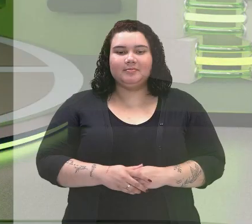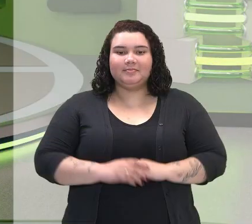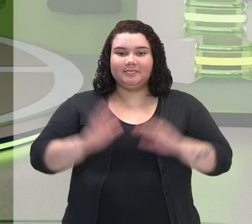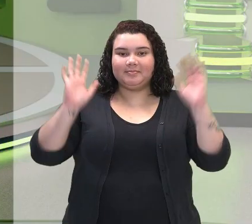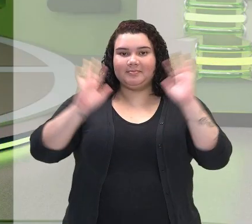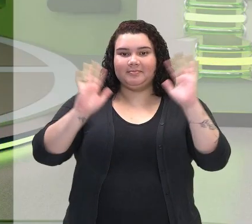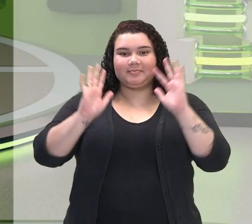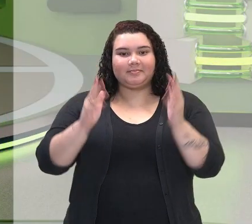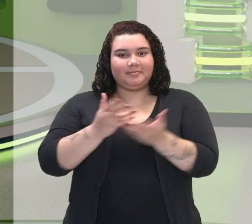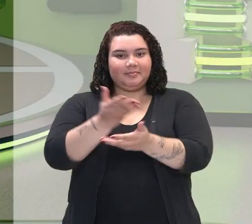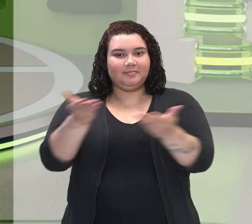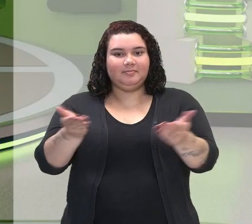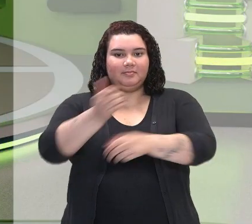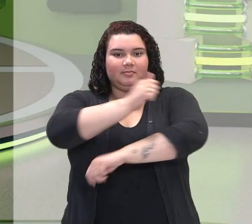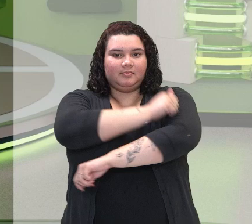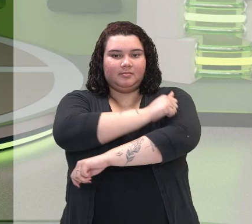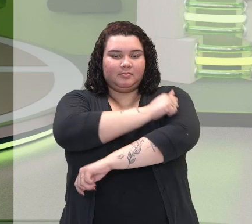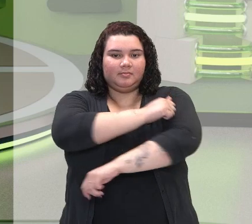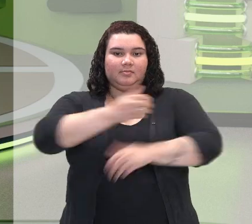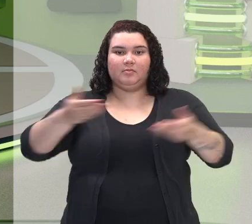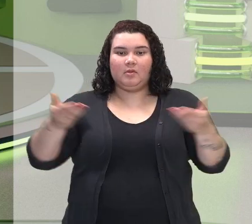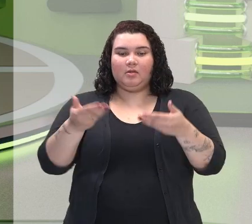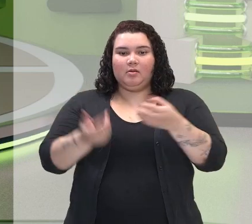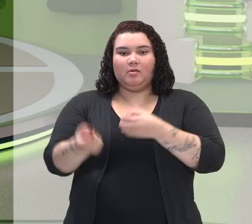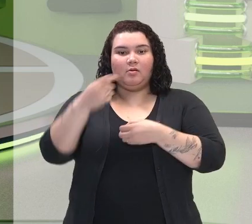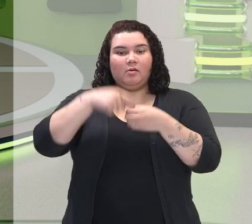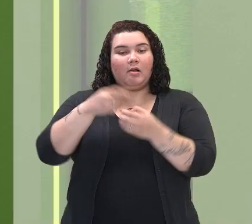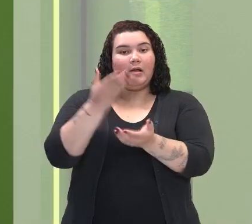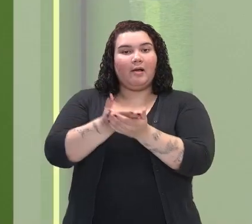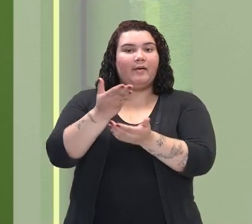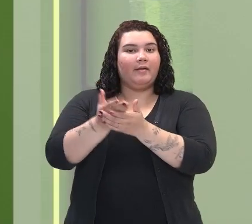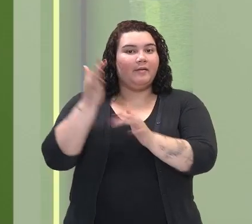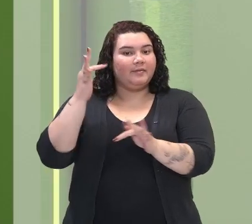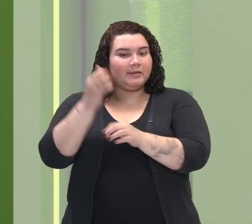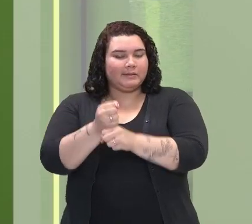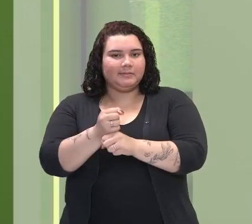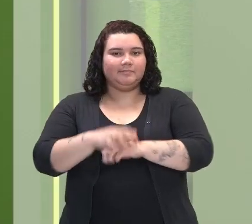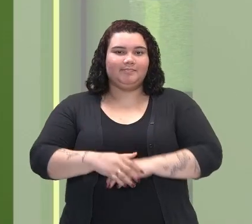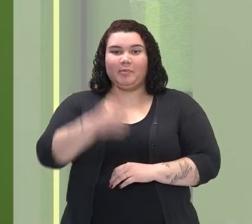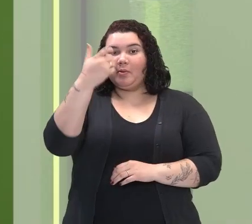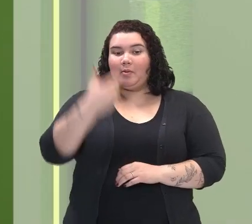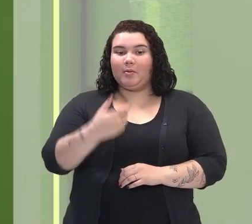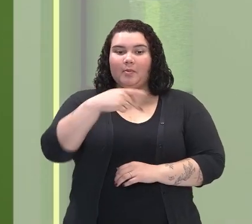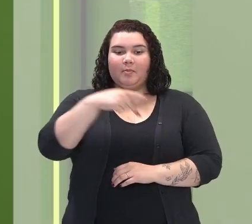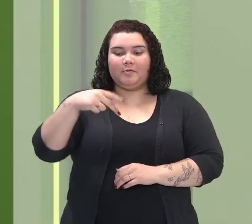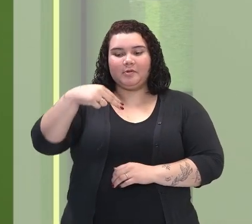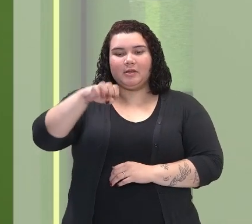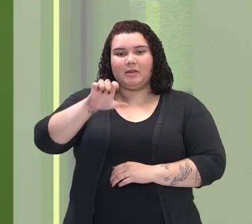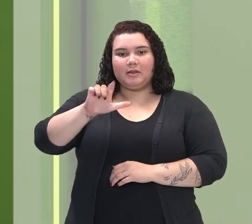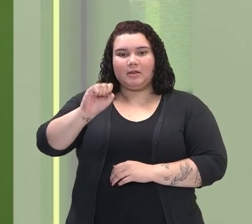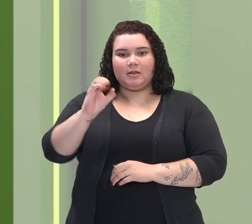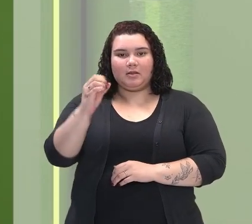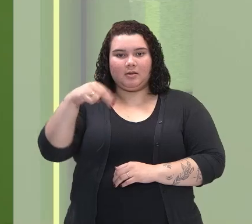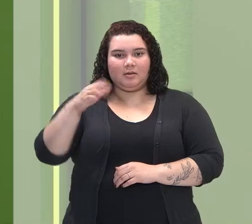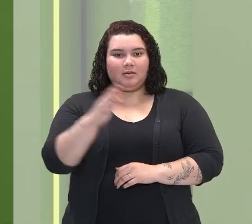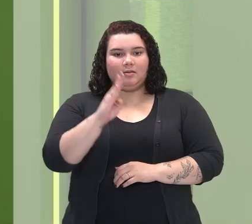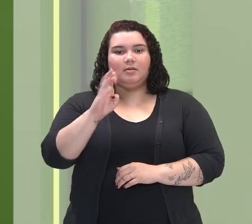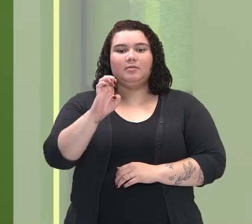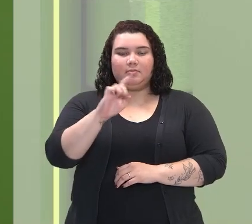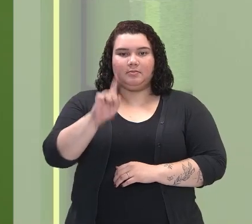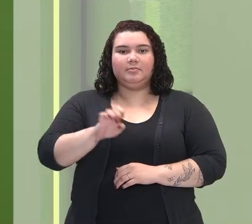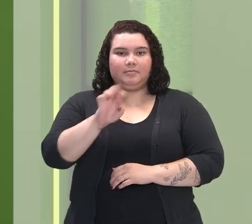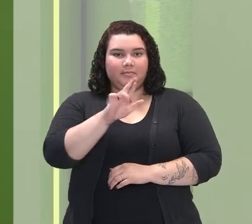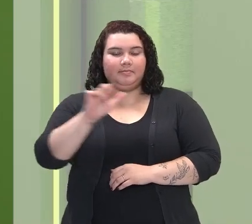Muito bem, queridos alunos, estamos de volta para mais uma aula de Física. Eu sou o professor Nelson Bezerra e hoje, pessoal,